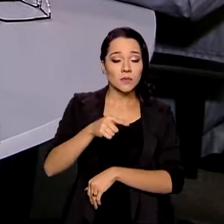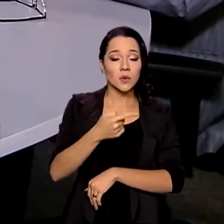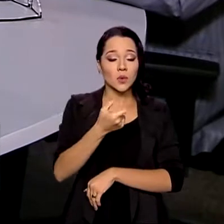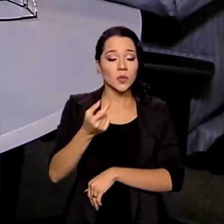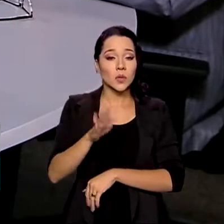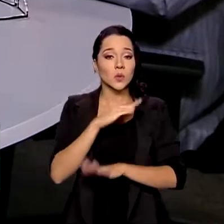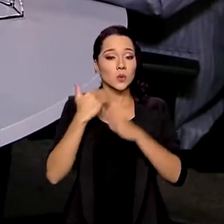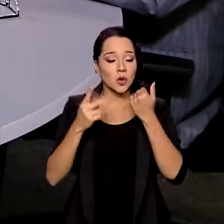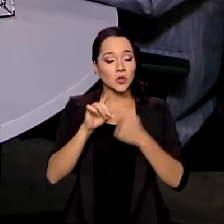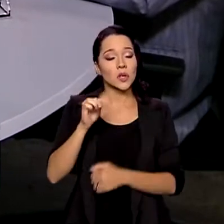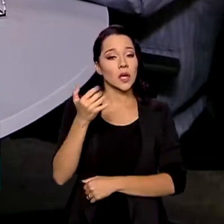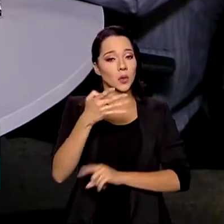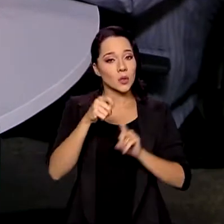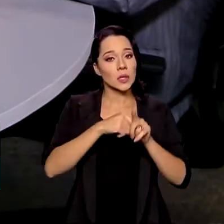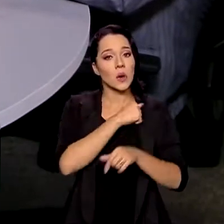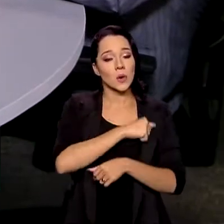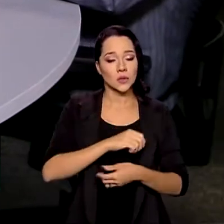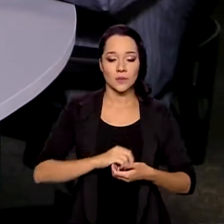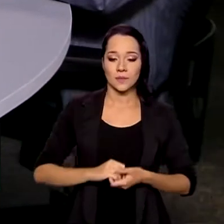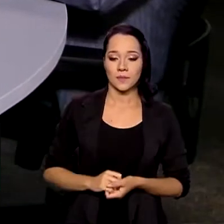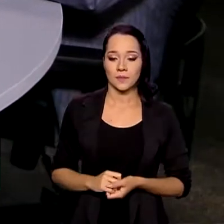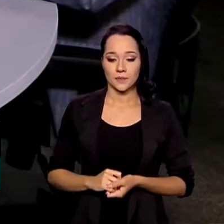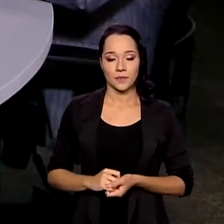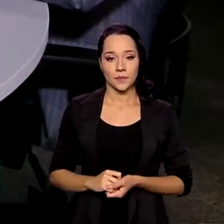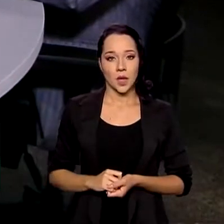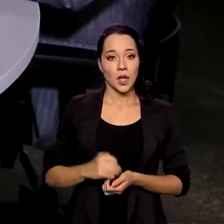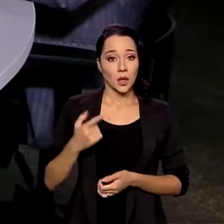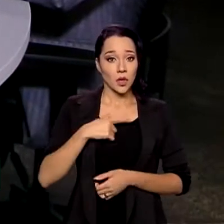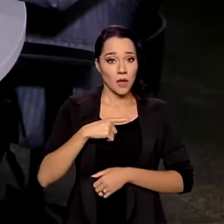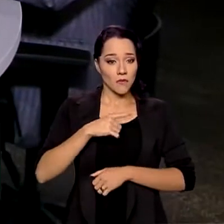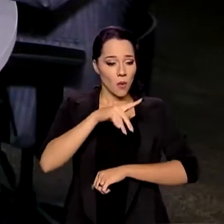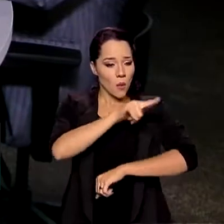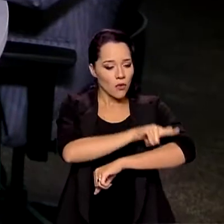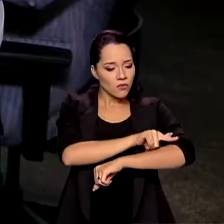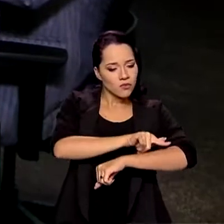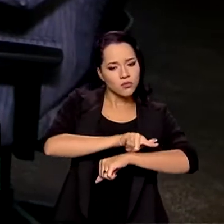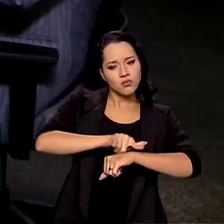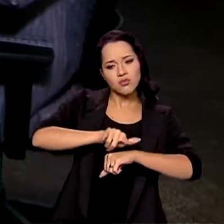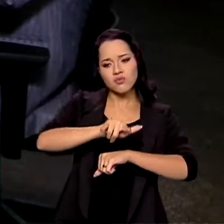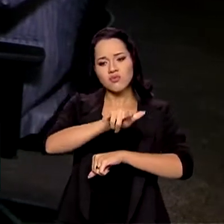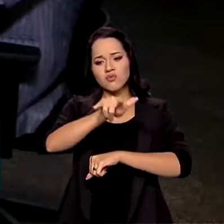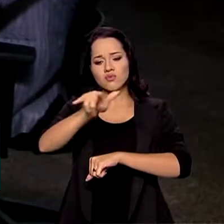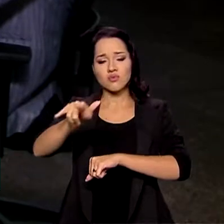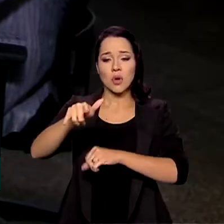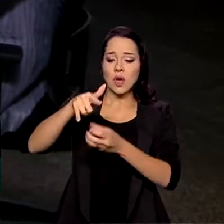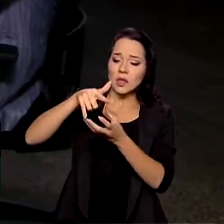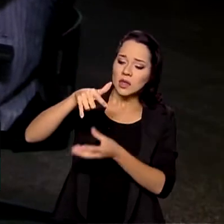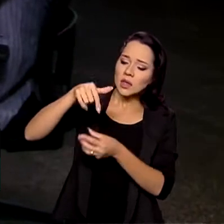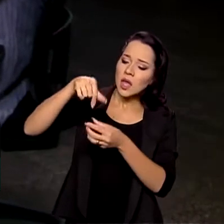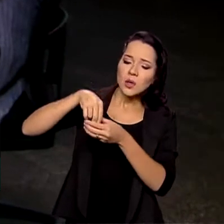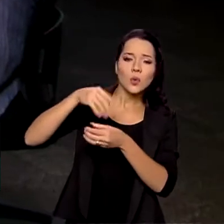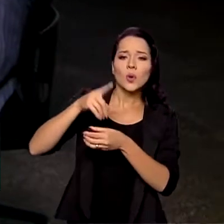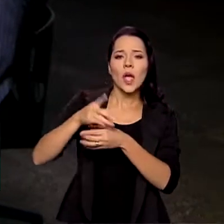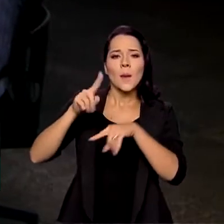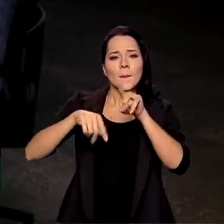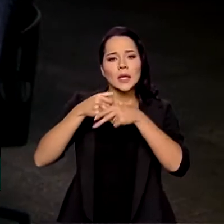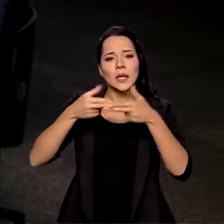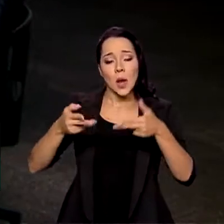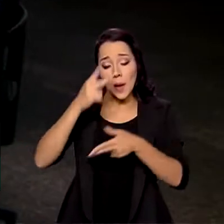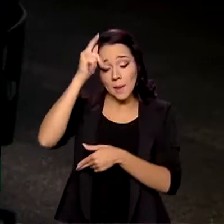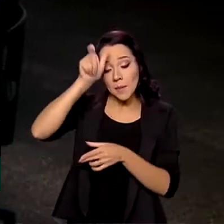mortos no dia 14 de agosto. Partiu um avião nosso, KC-390, levando material e